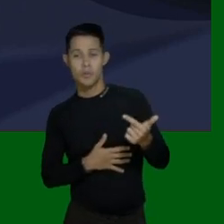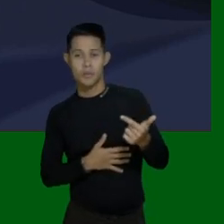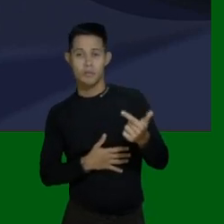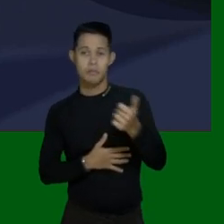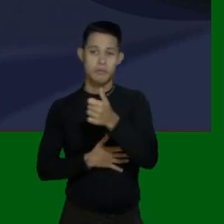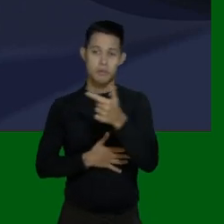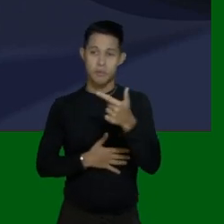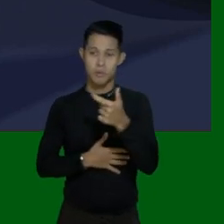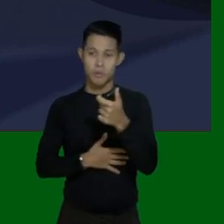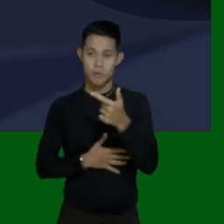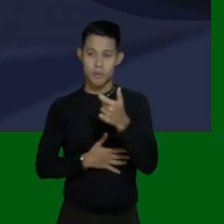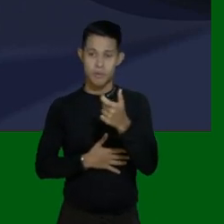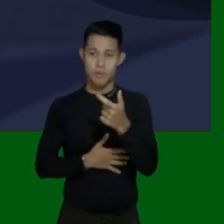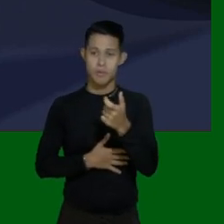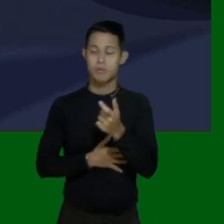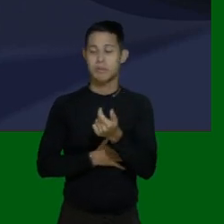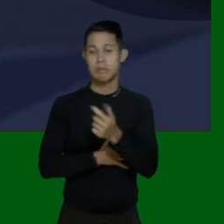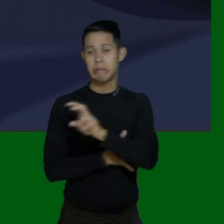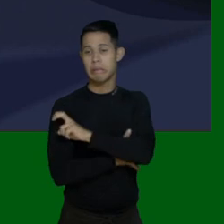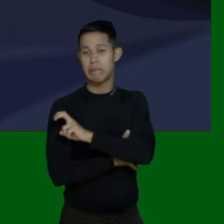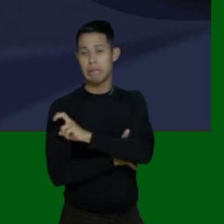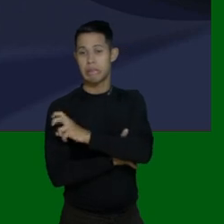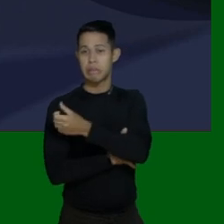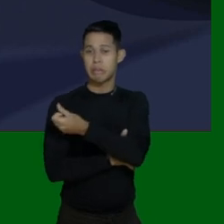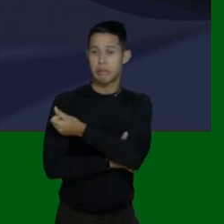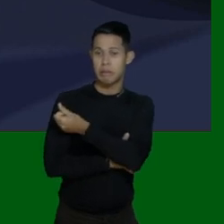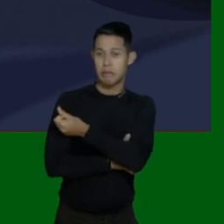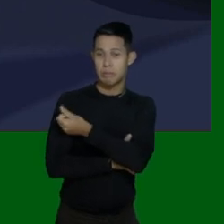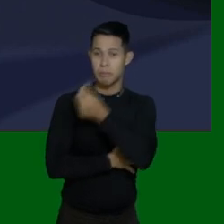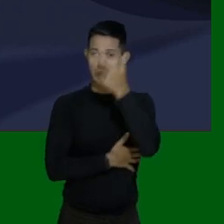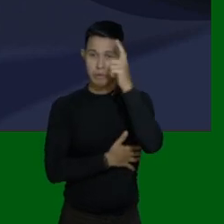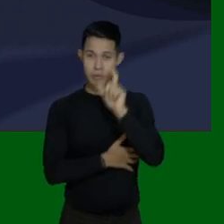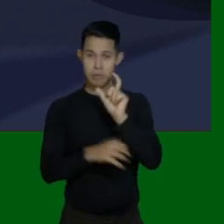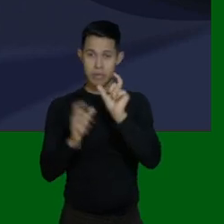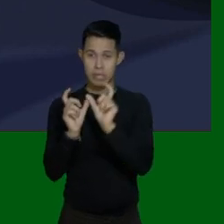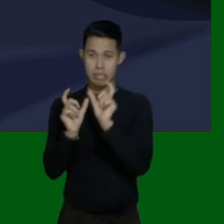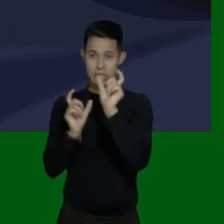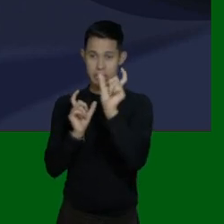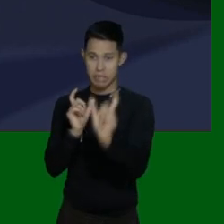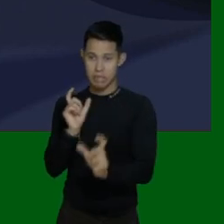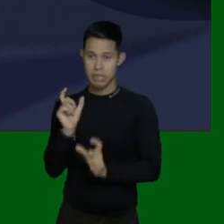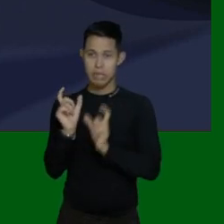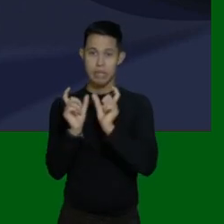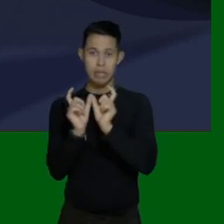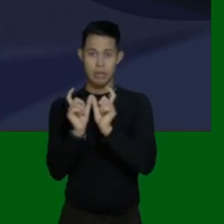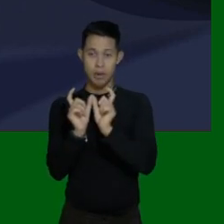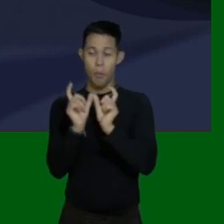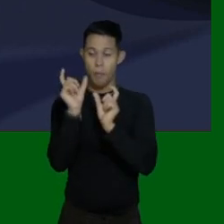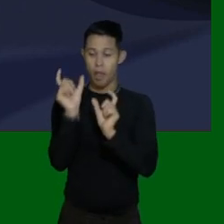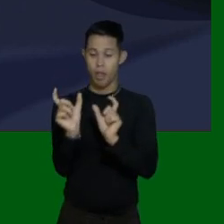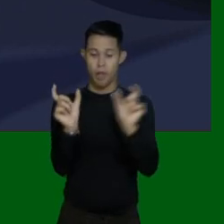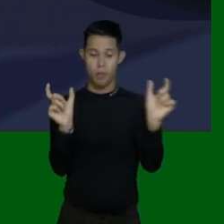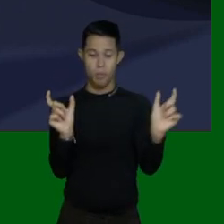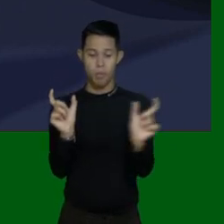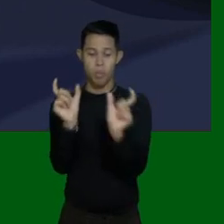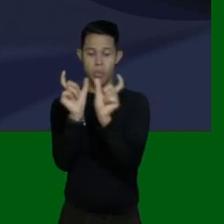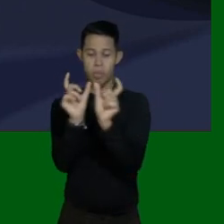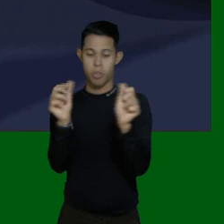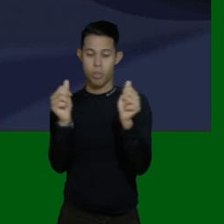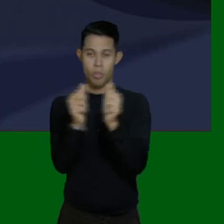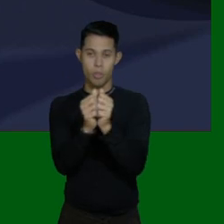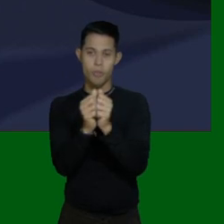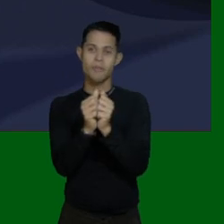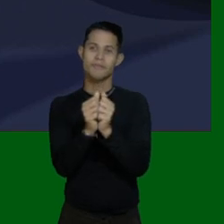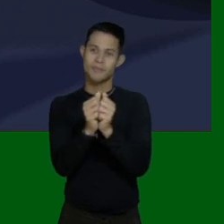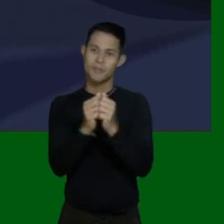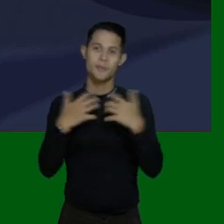uma sílaba e para silabar para formar uma palavra essa vitória a